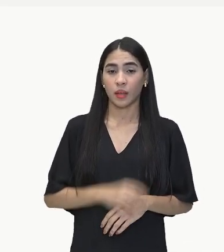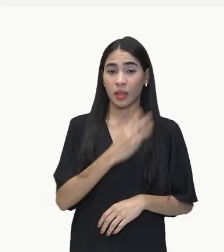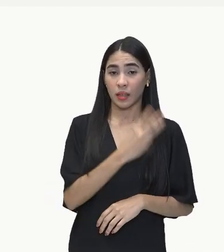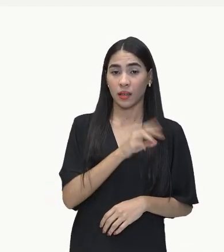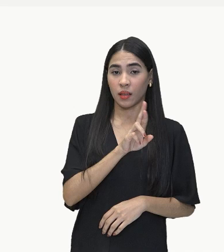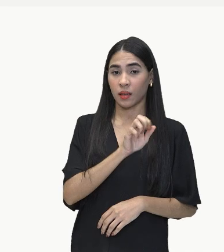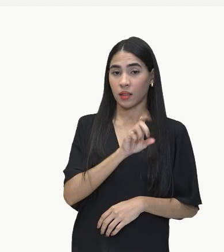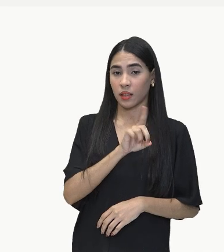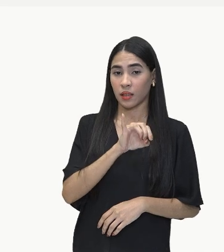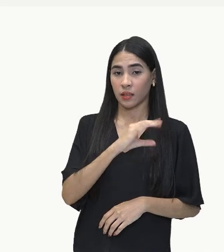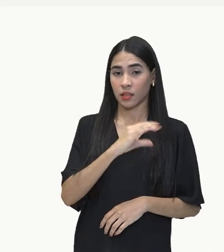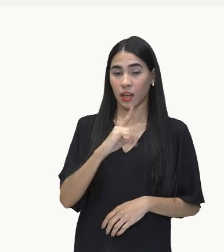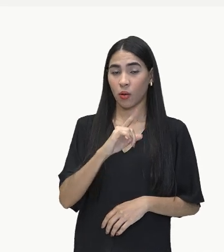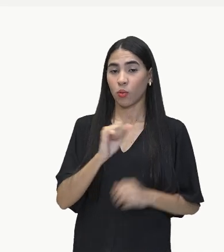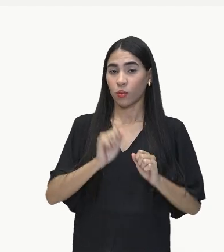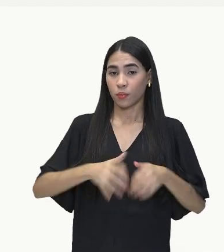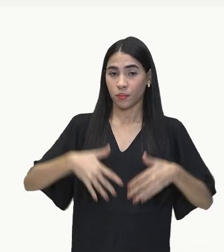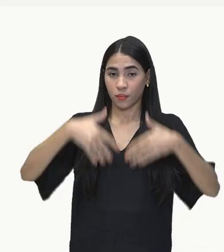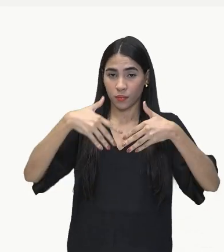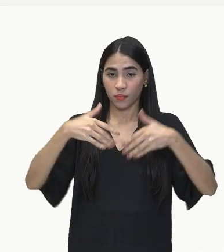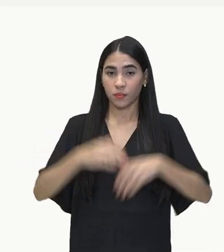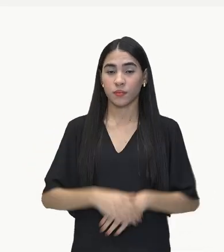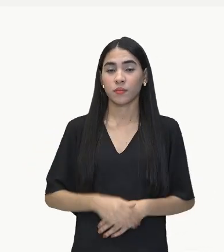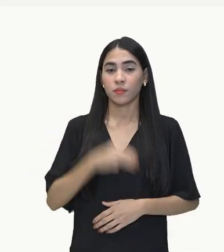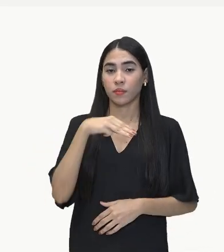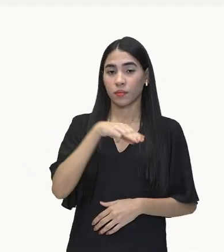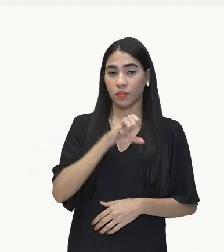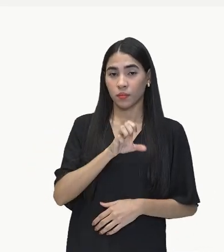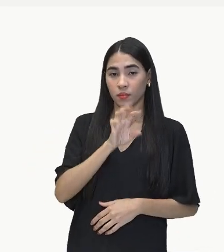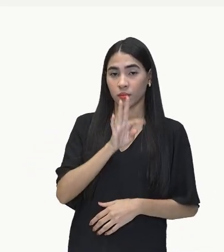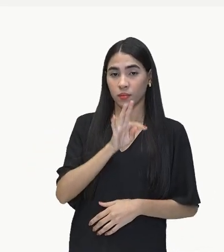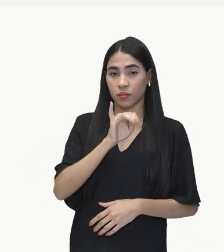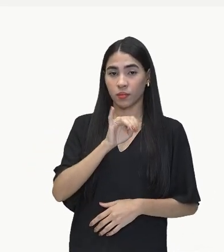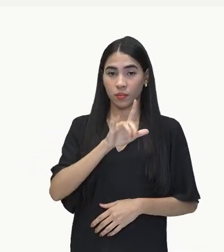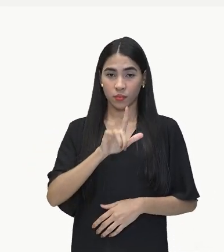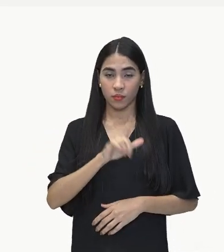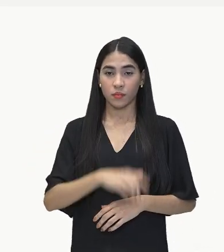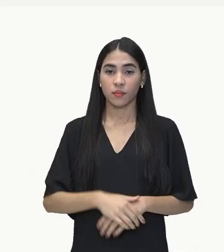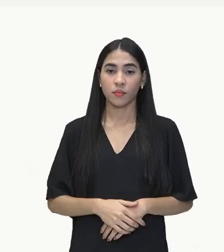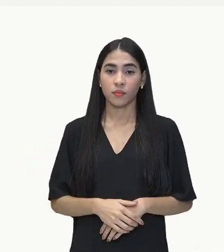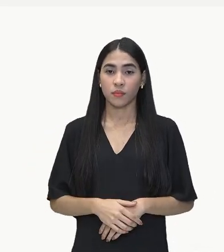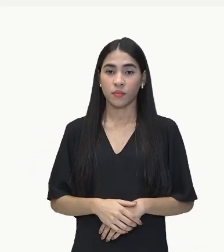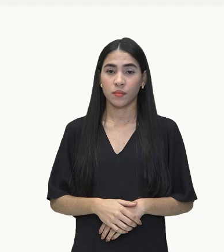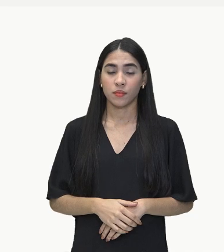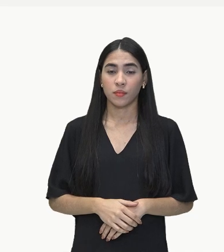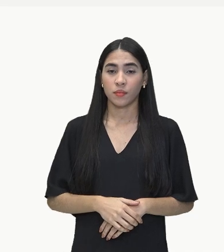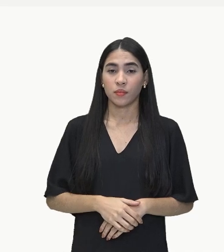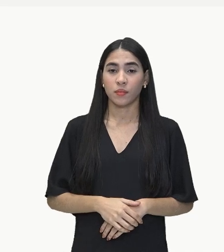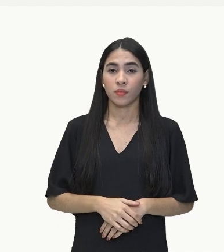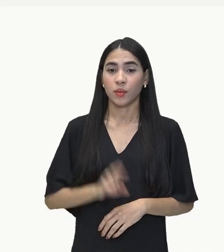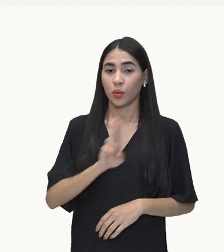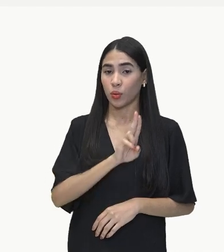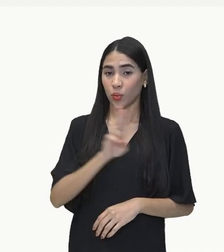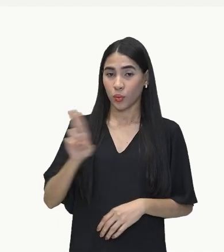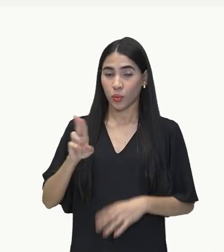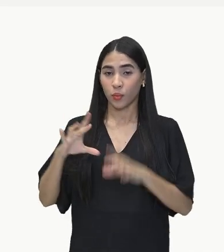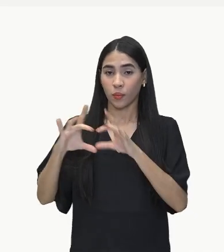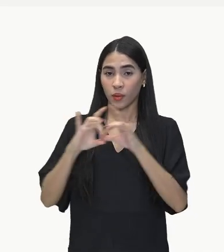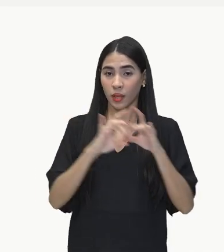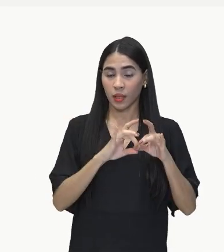dessa ramificação, é metil. E o nome da